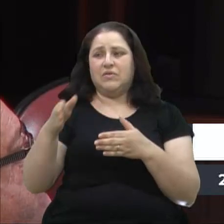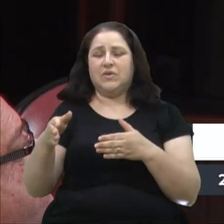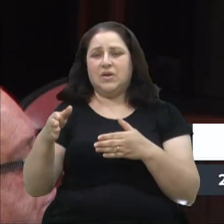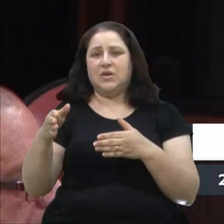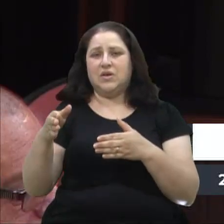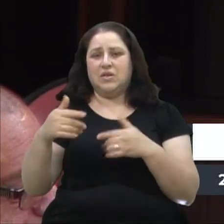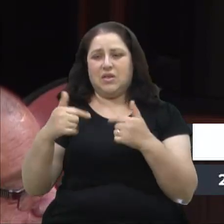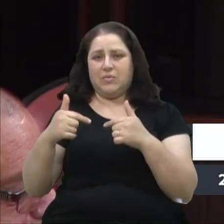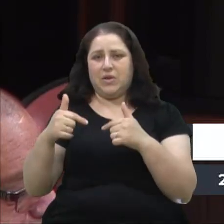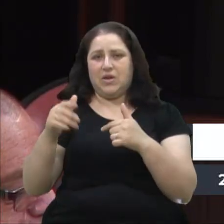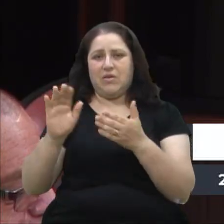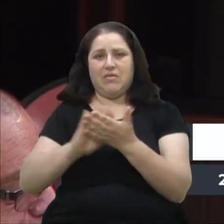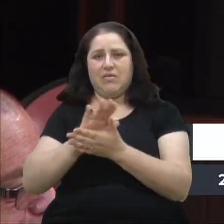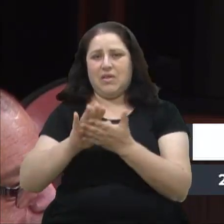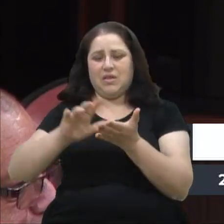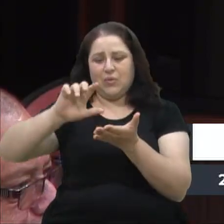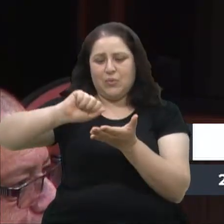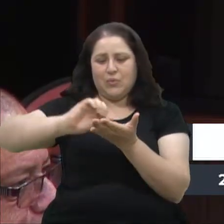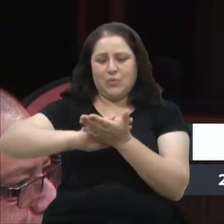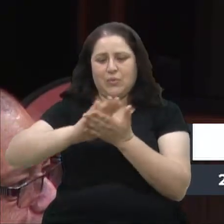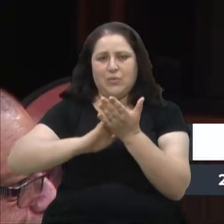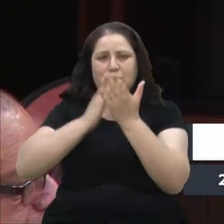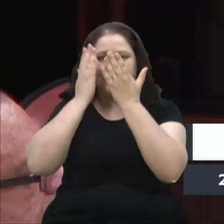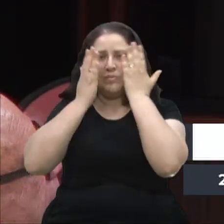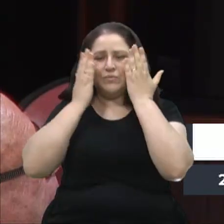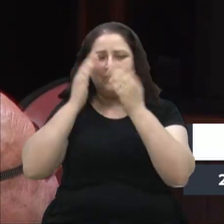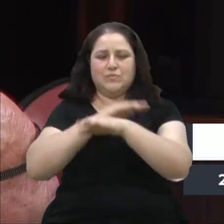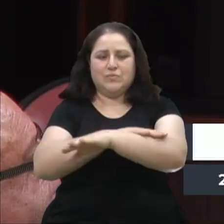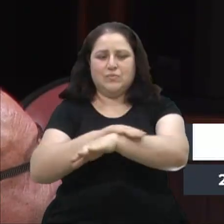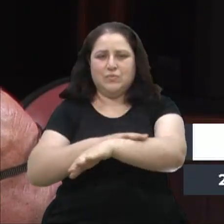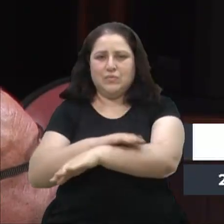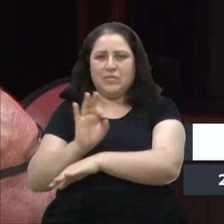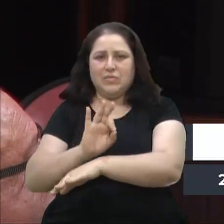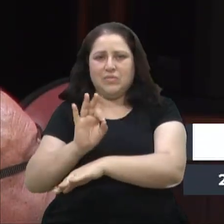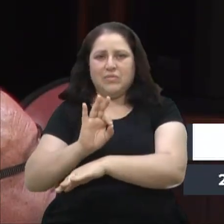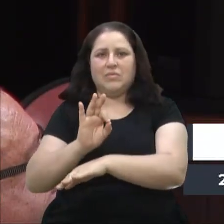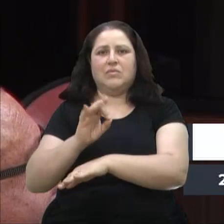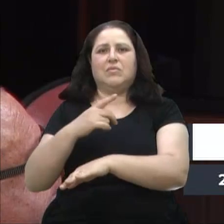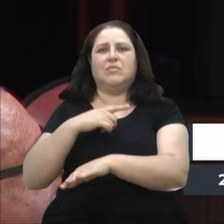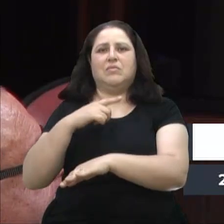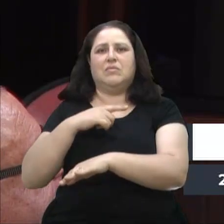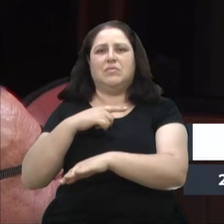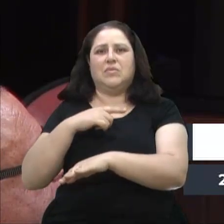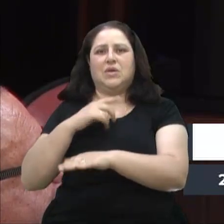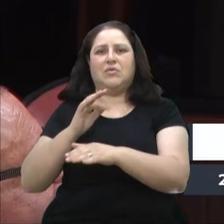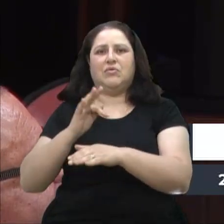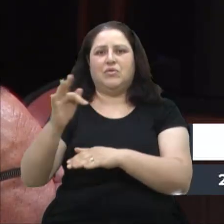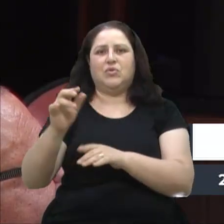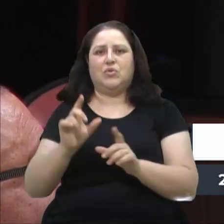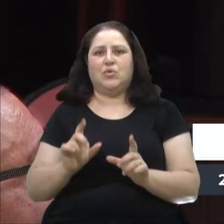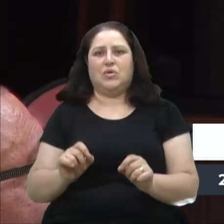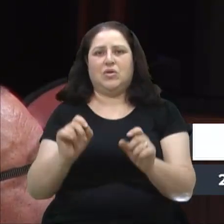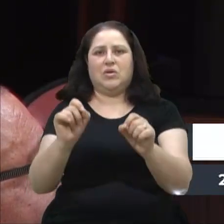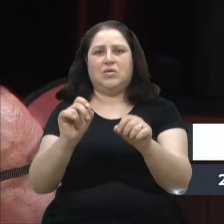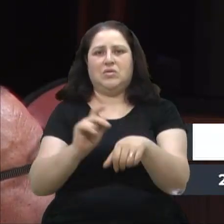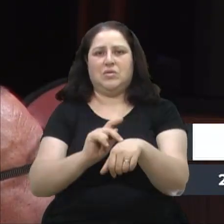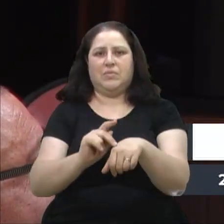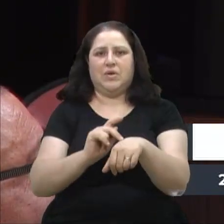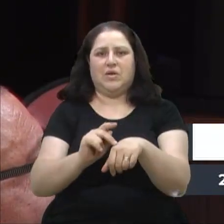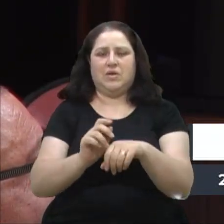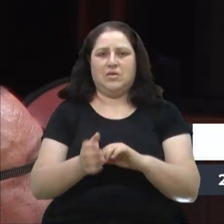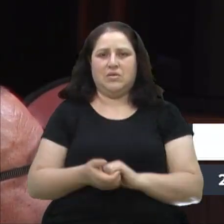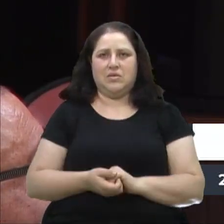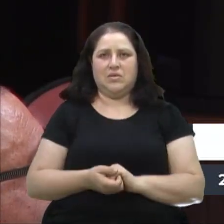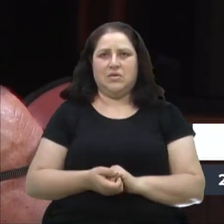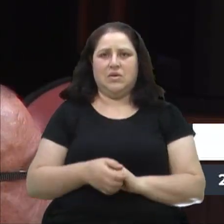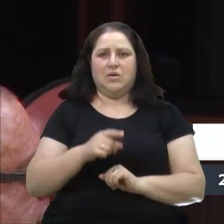com certeza o câncer de pele virá, porque mudou a natureza lá em cima. Tudo é feito por mim. O que o senhor entende disso sobre?